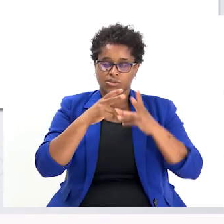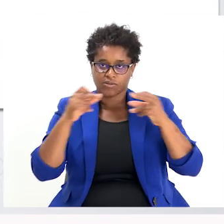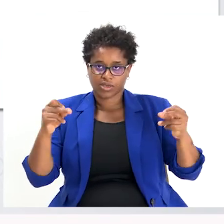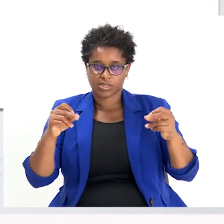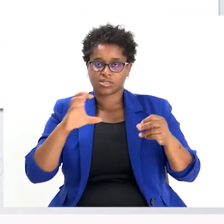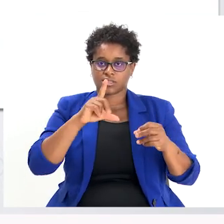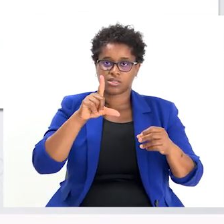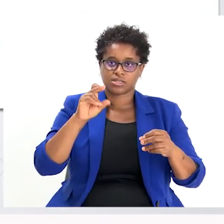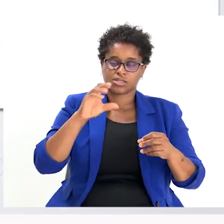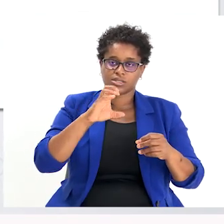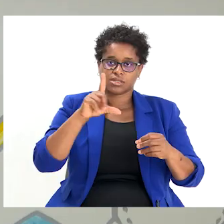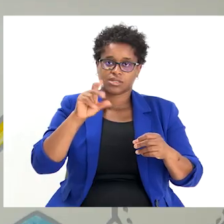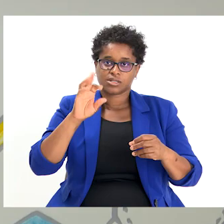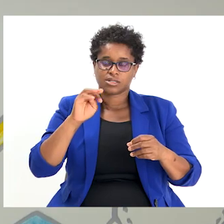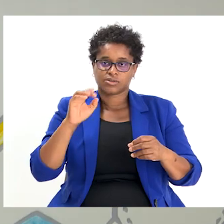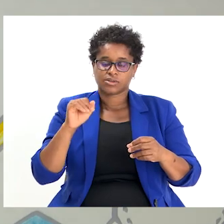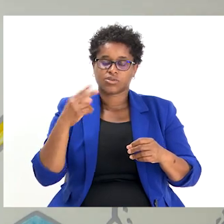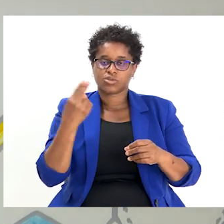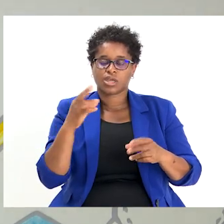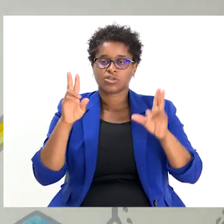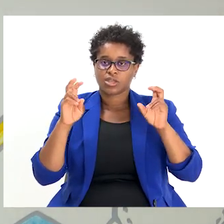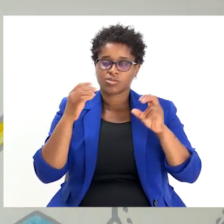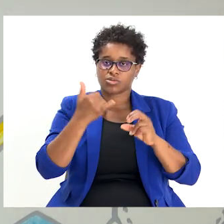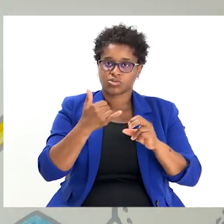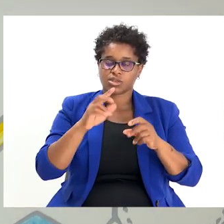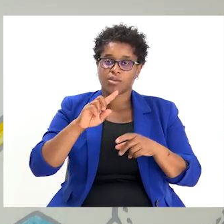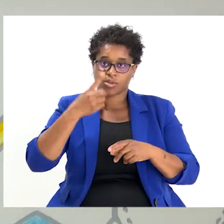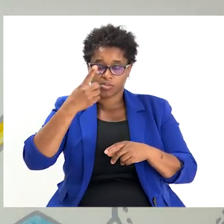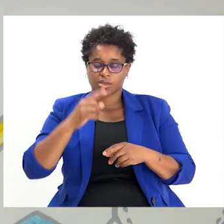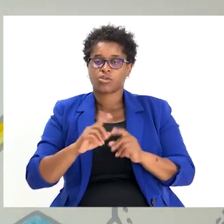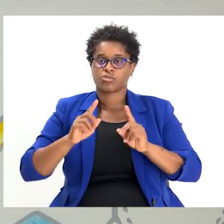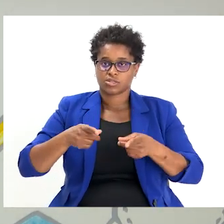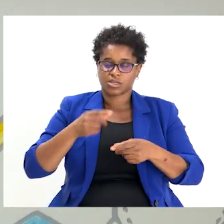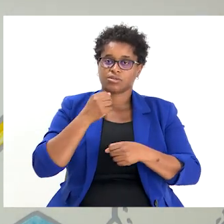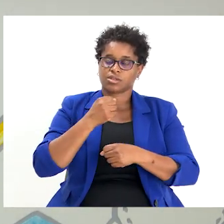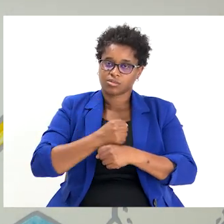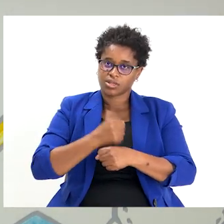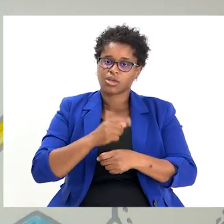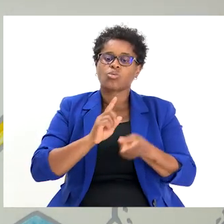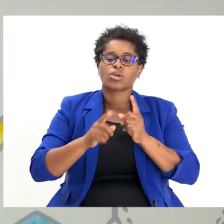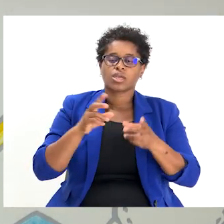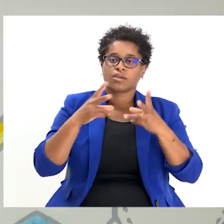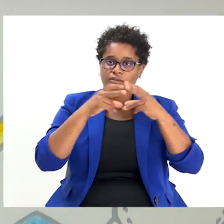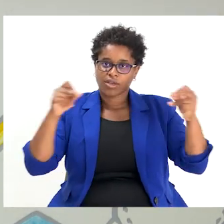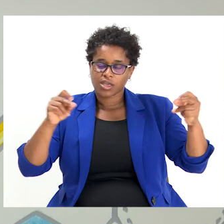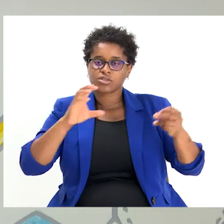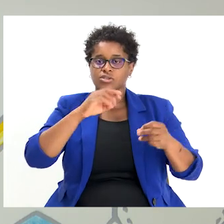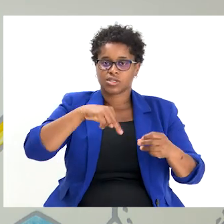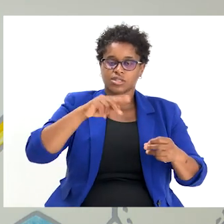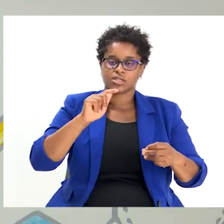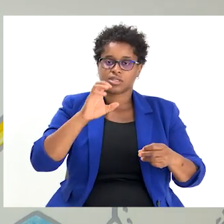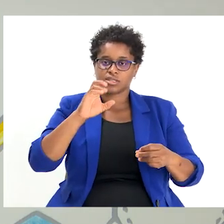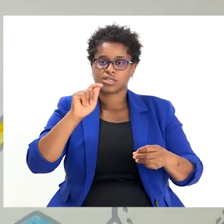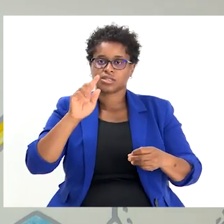unidade 2. Primeiro começamos para ver o que é uma necessidade. Depois vimos quais são